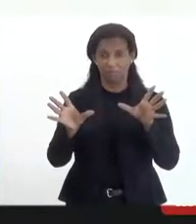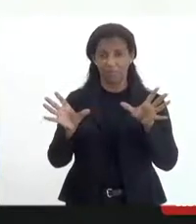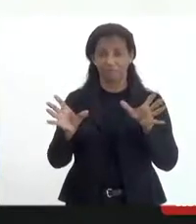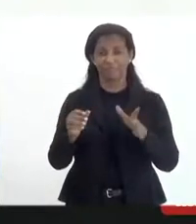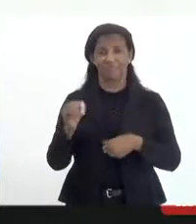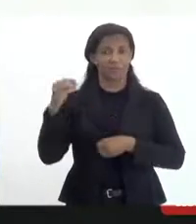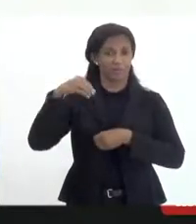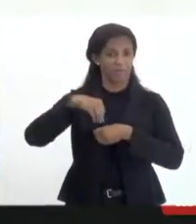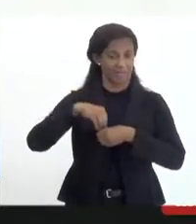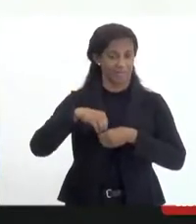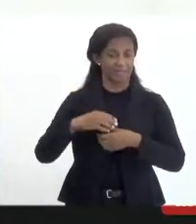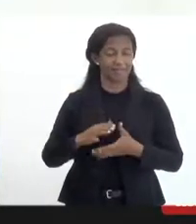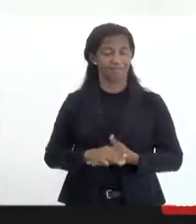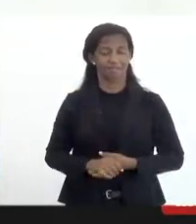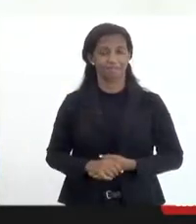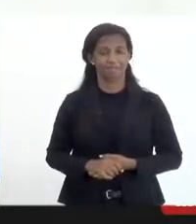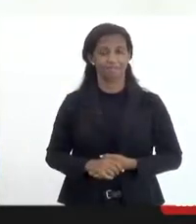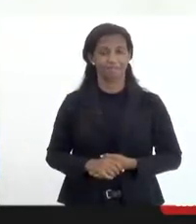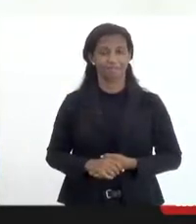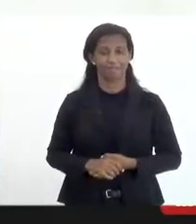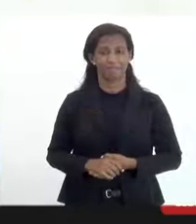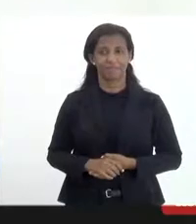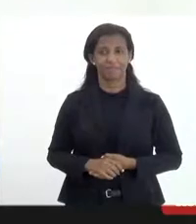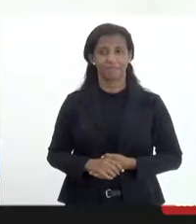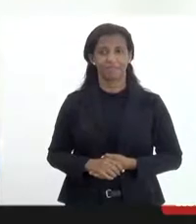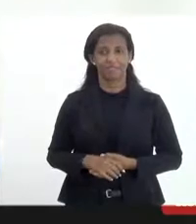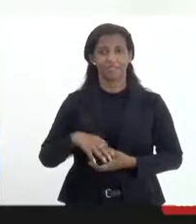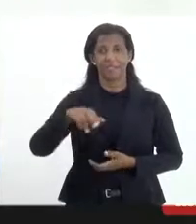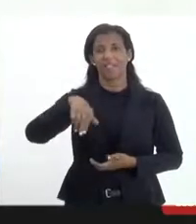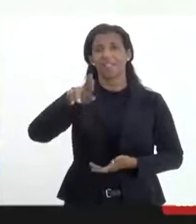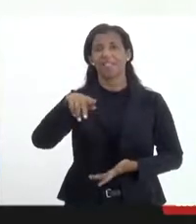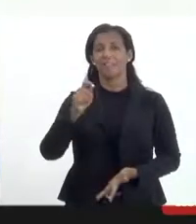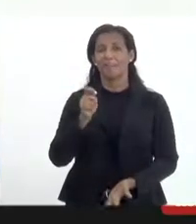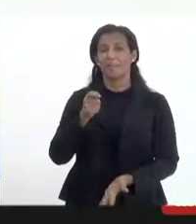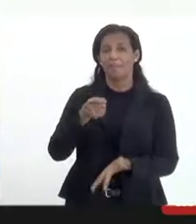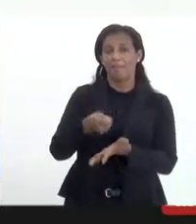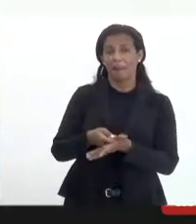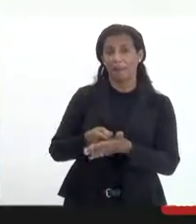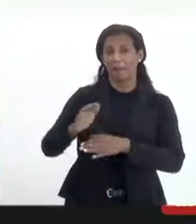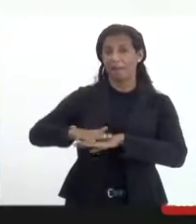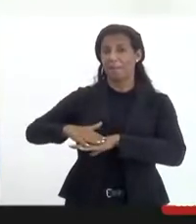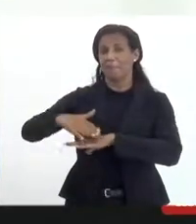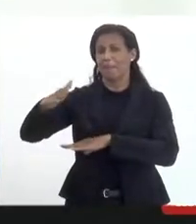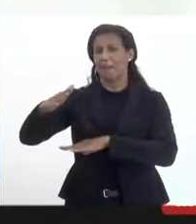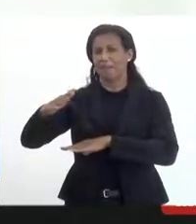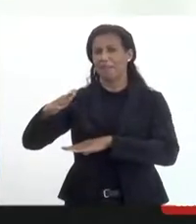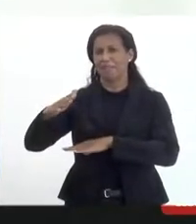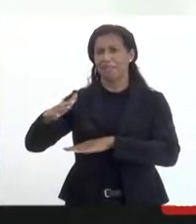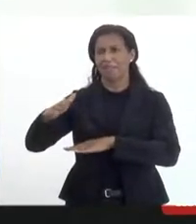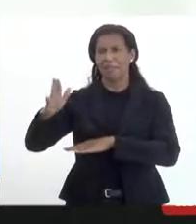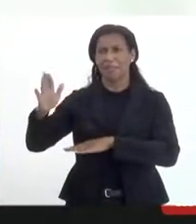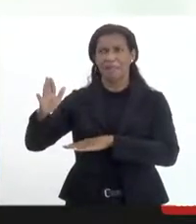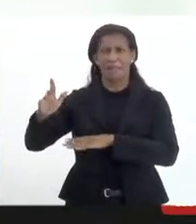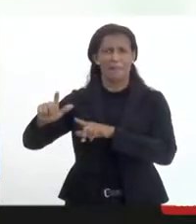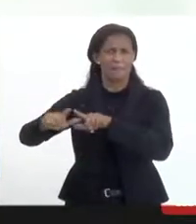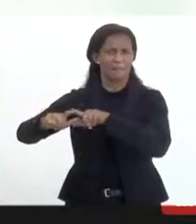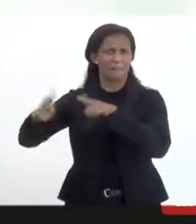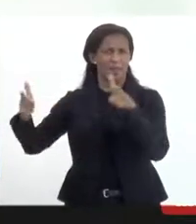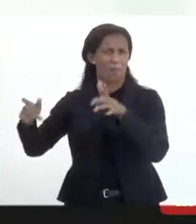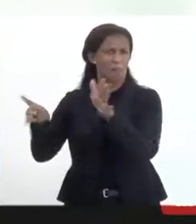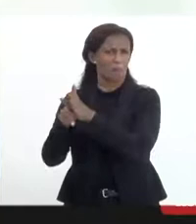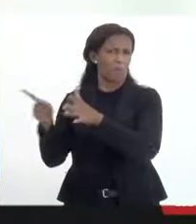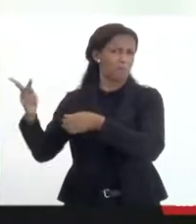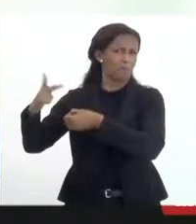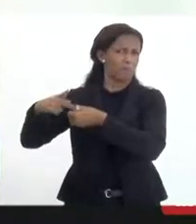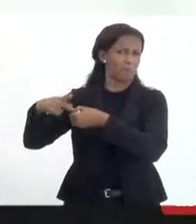burocracia interna, de quem, quanto paga mais, a instância maior, né? Isso é uma questão interna da Petrobras,